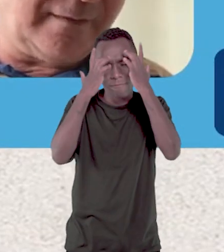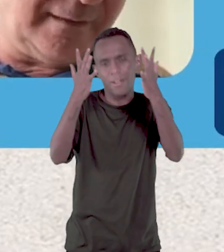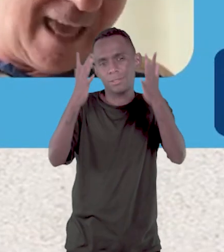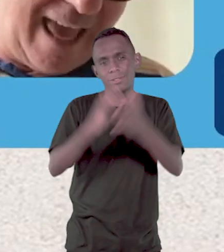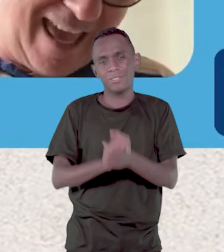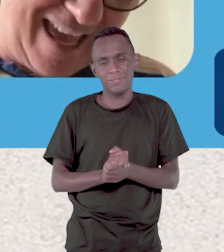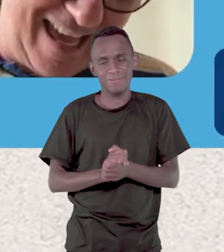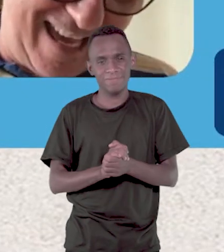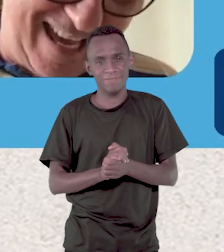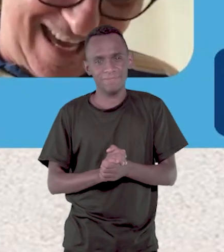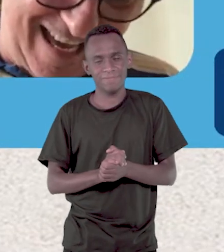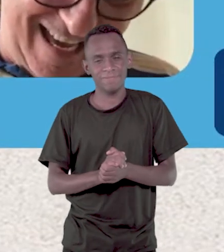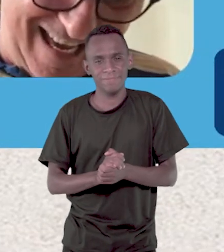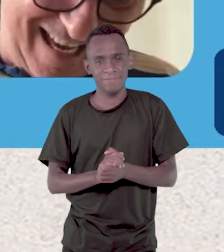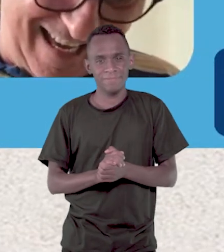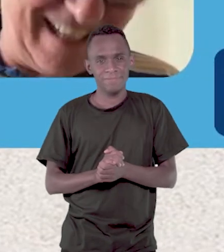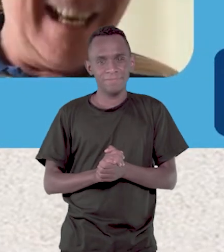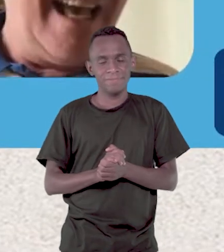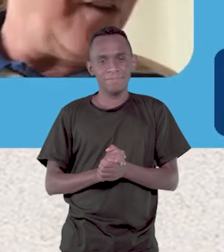facilidade.